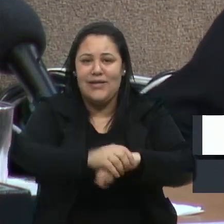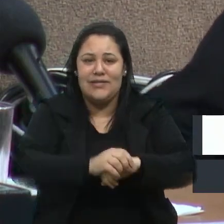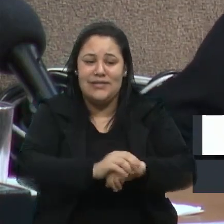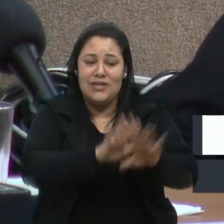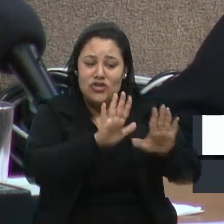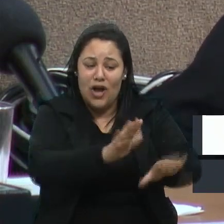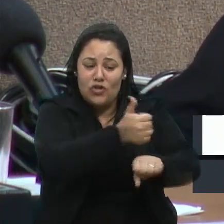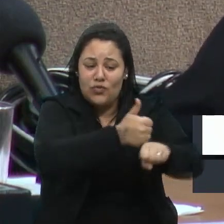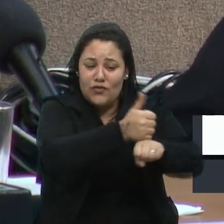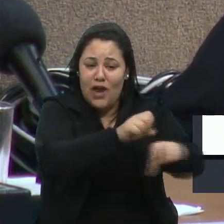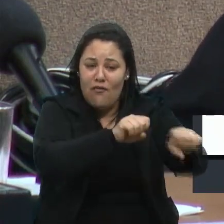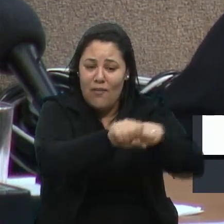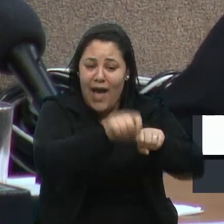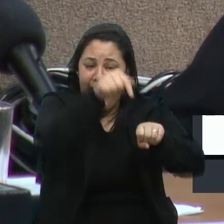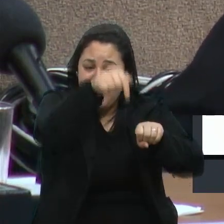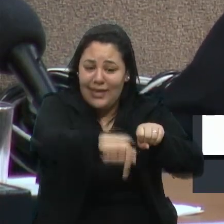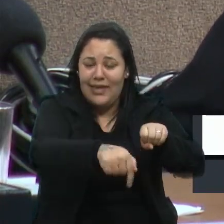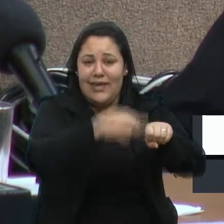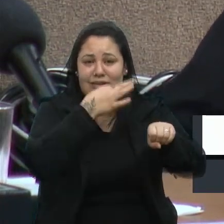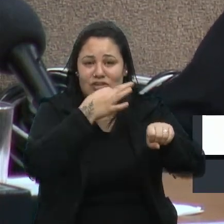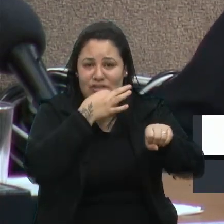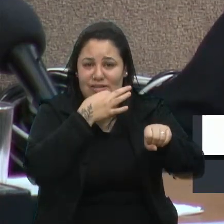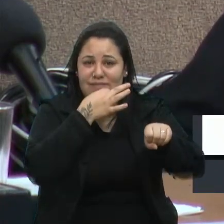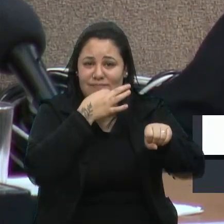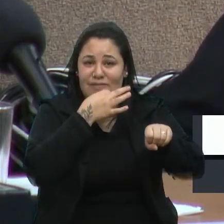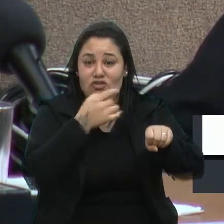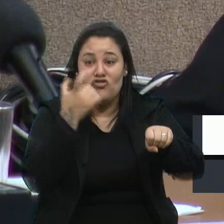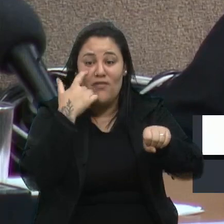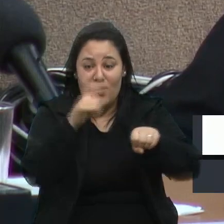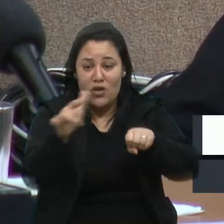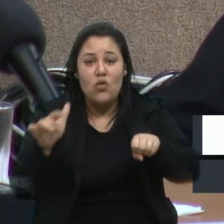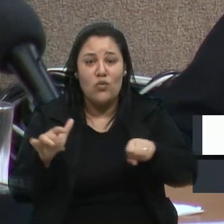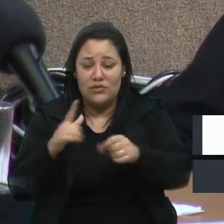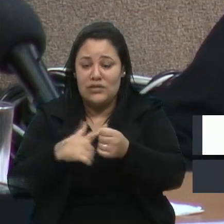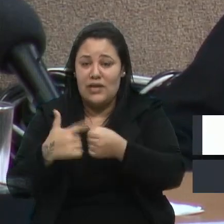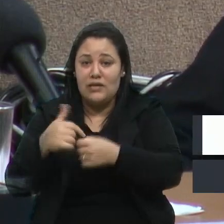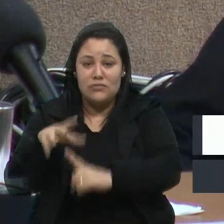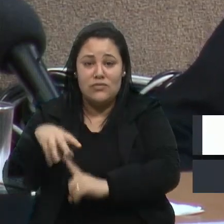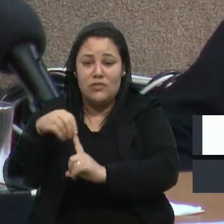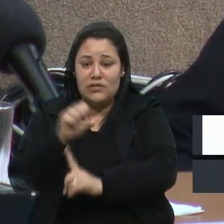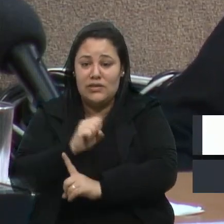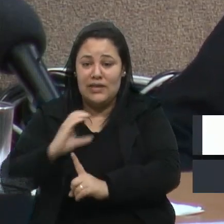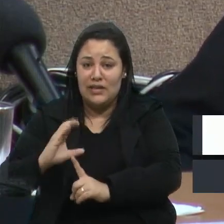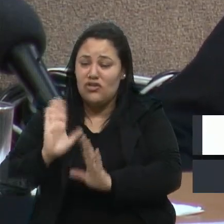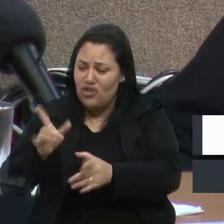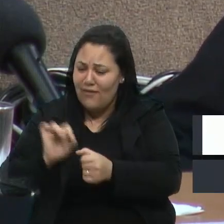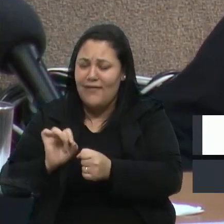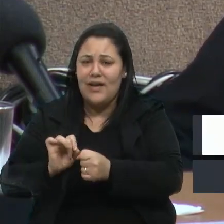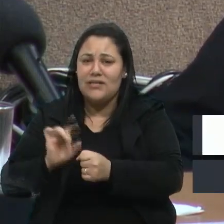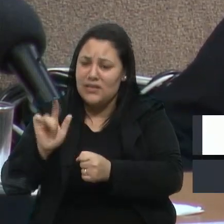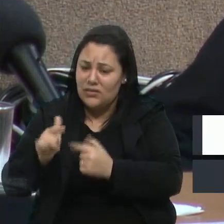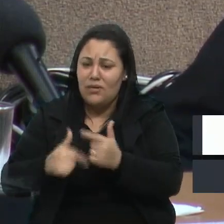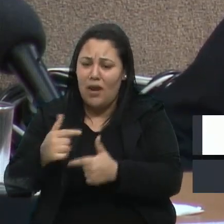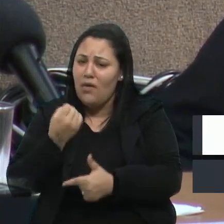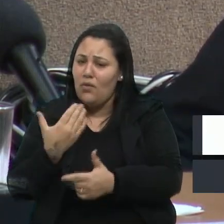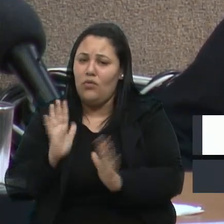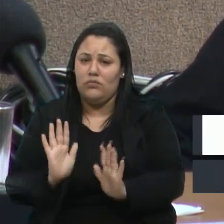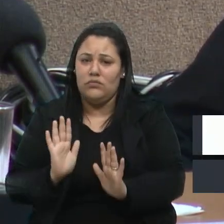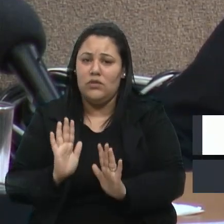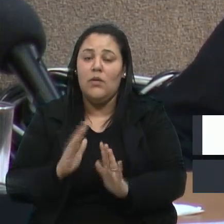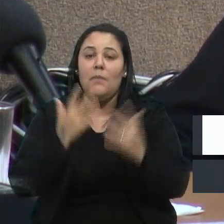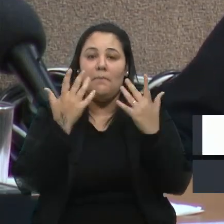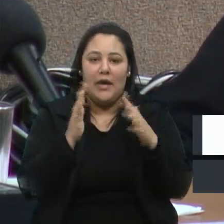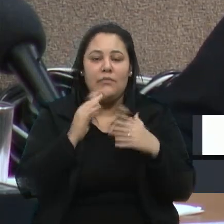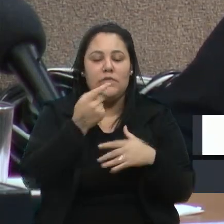isso tudo a gente já vê outras cidades, principalmente de Santa Catarina, fazendo e funcionando. Então, parabéns pela sua colocação. Acho que é a